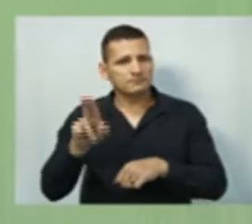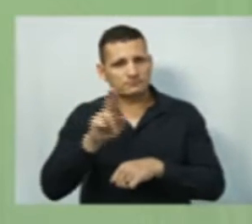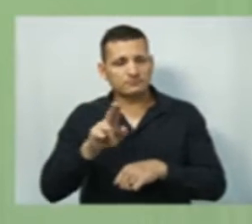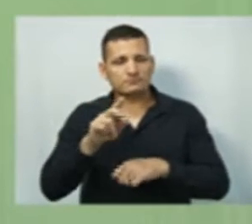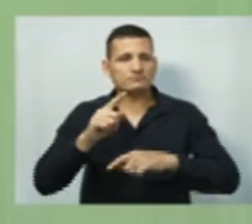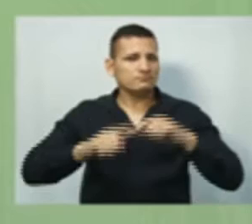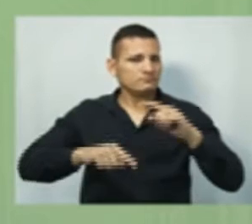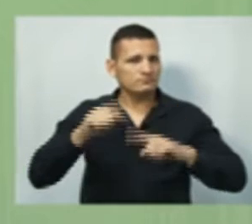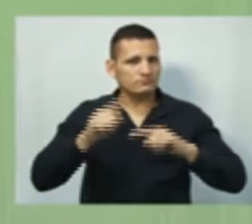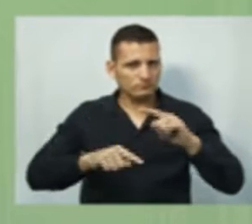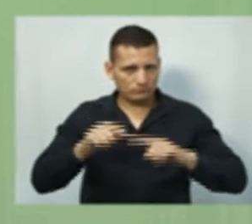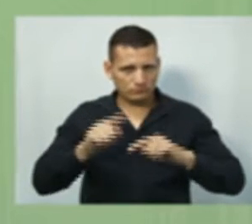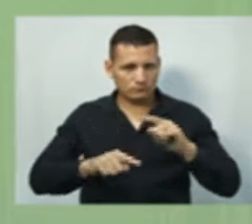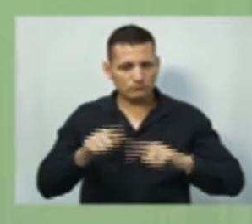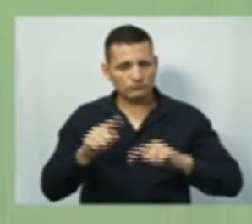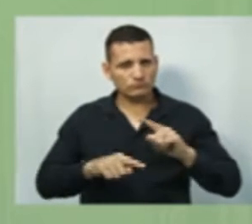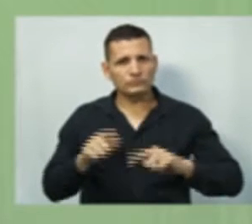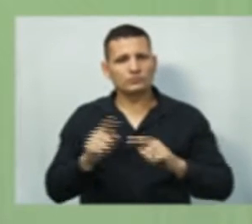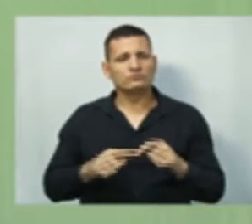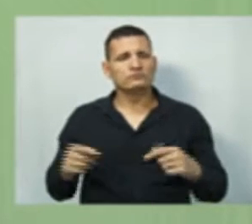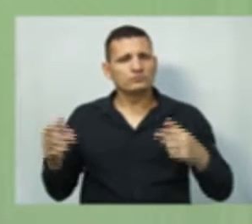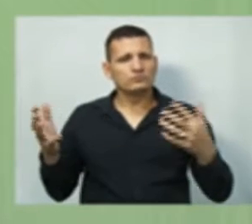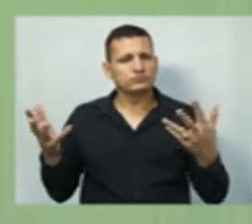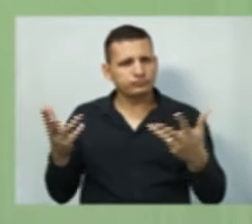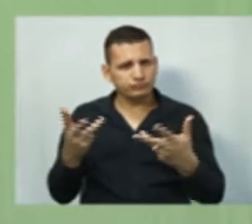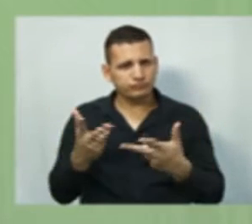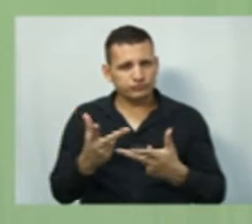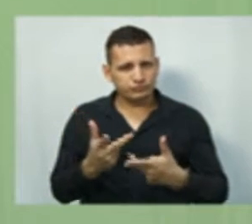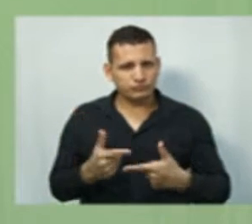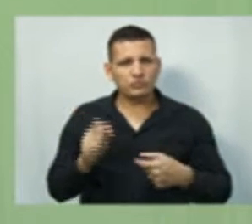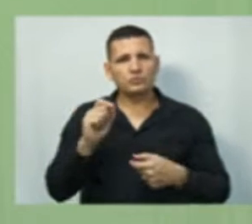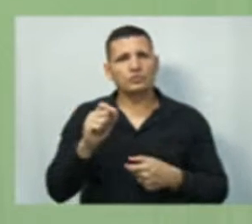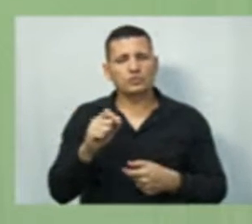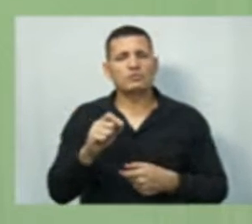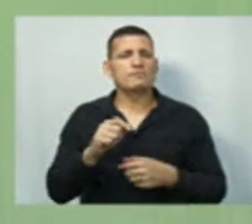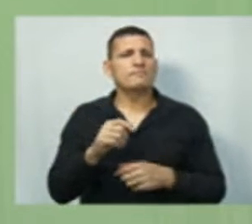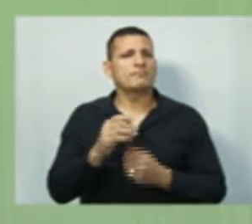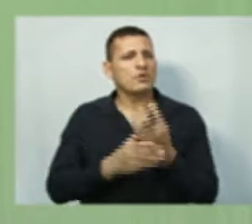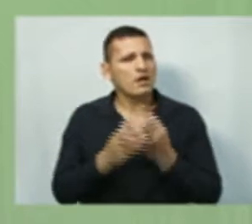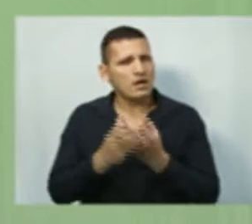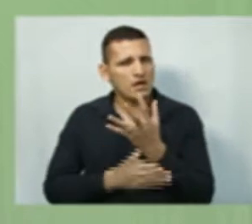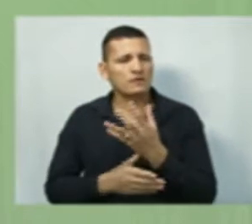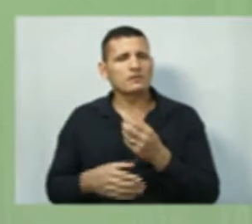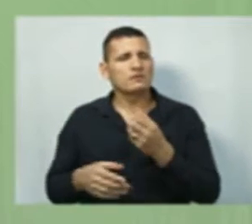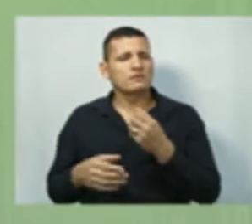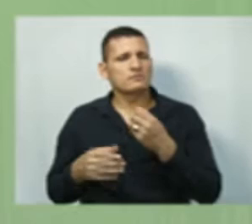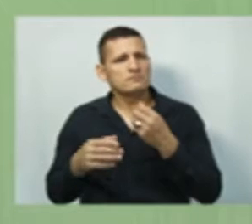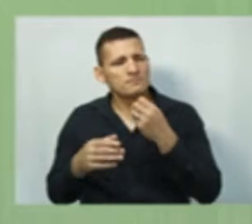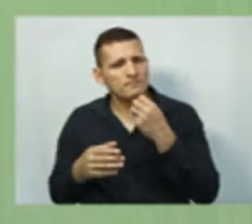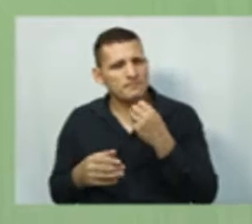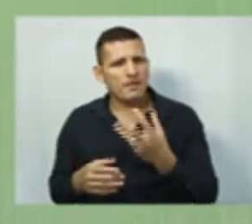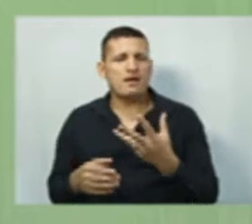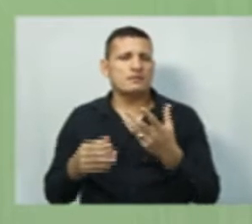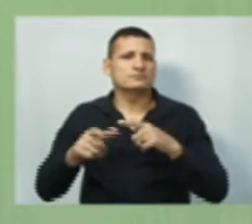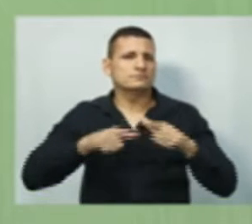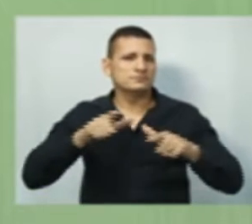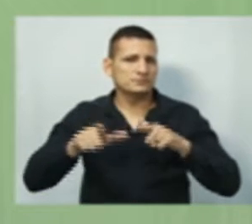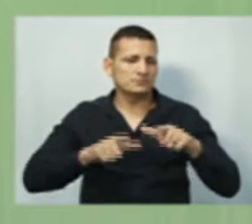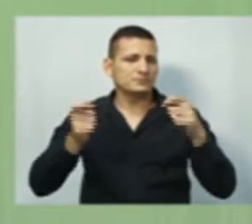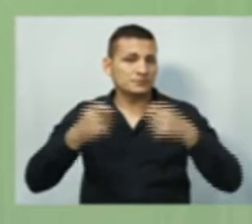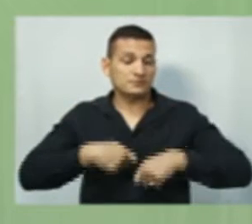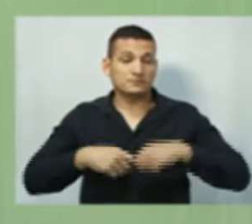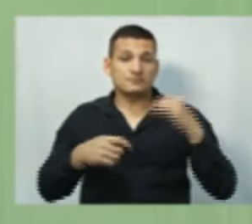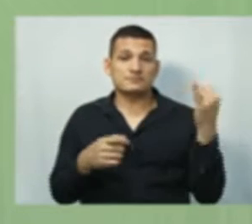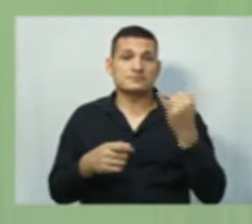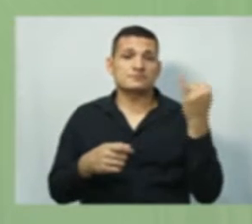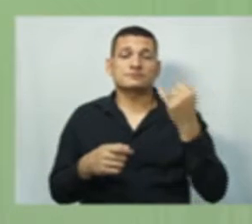possível, a fim de produzir o máximo de bens e serviços úteis. É importante frisar que o estudo da economia começou